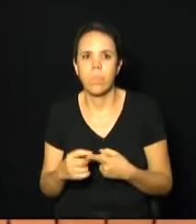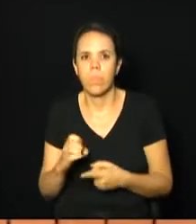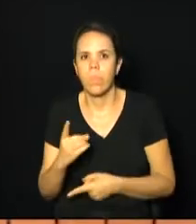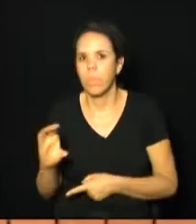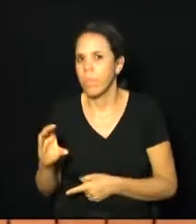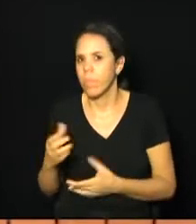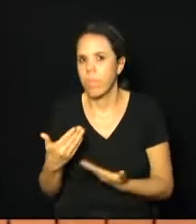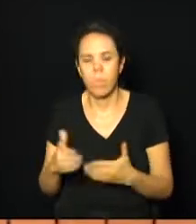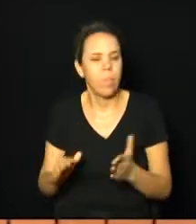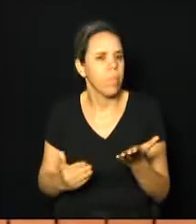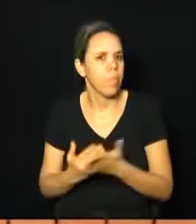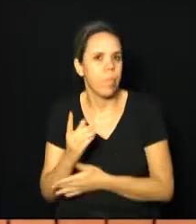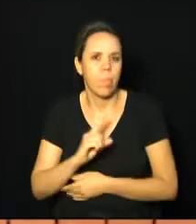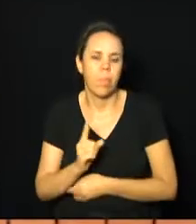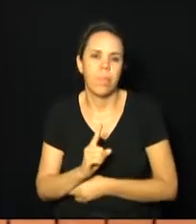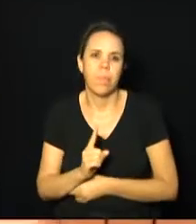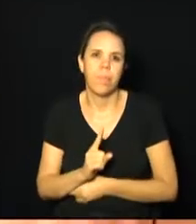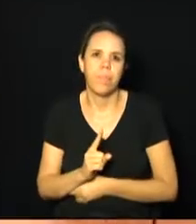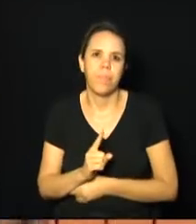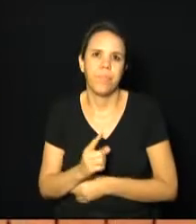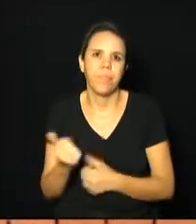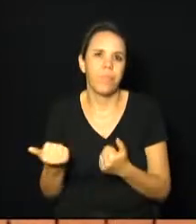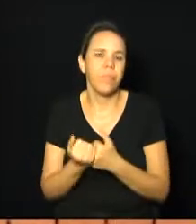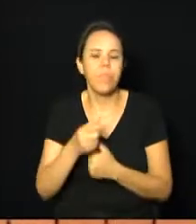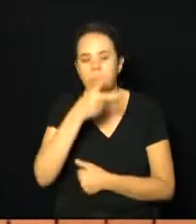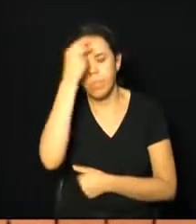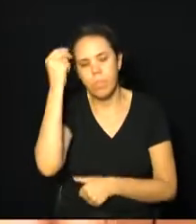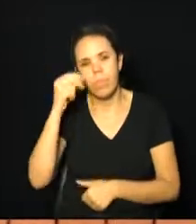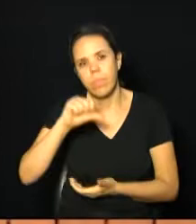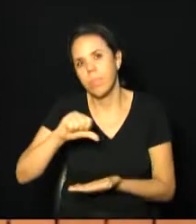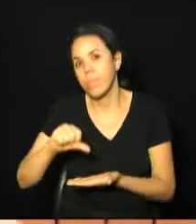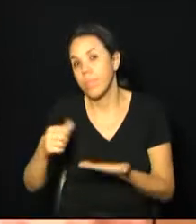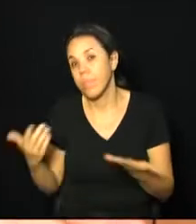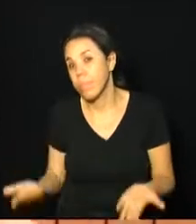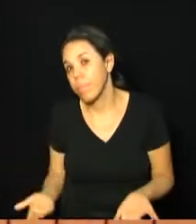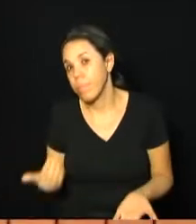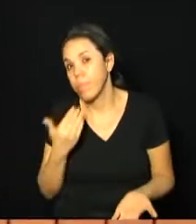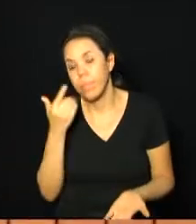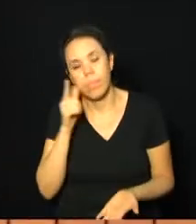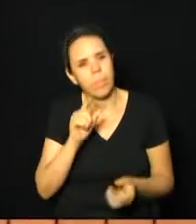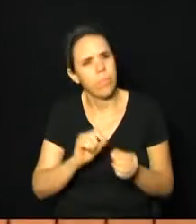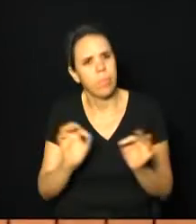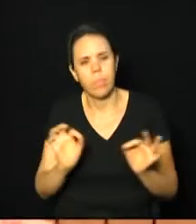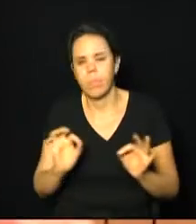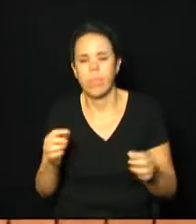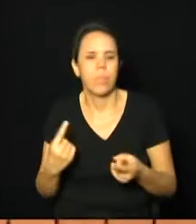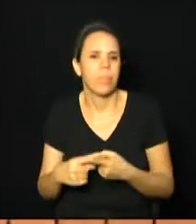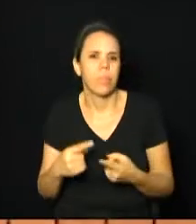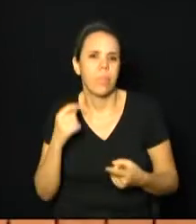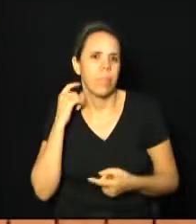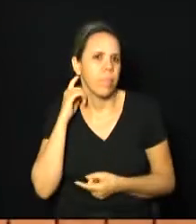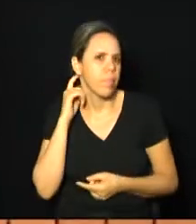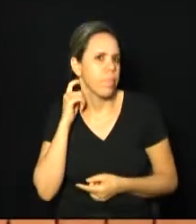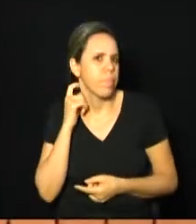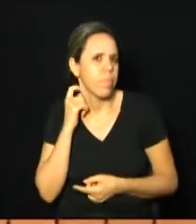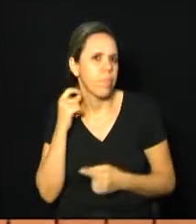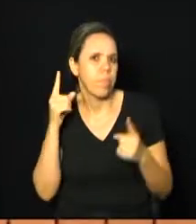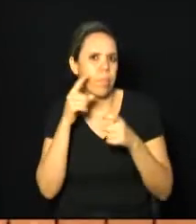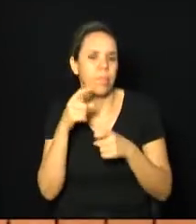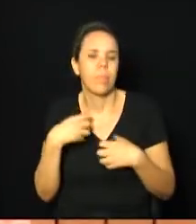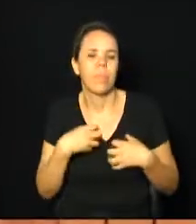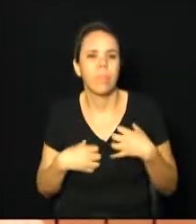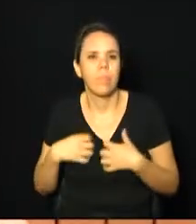não autorizar, a subprefeitura e as regionais não podem fazer, porque fica uma